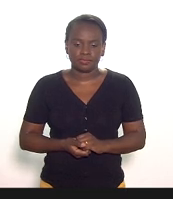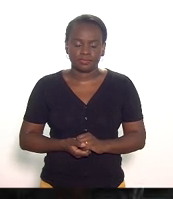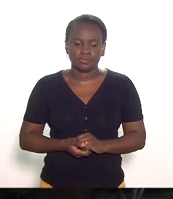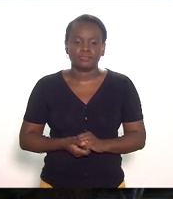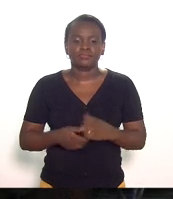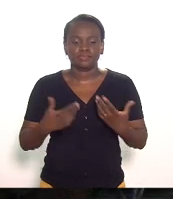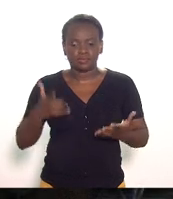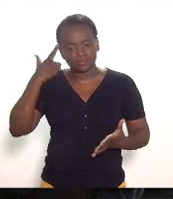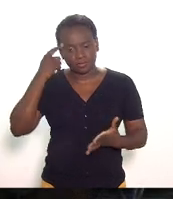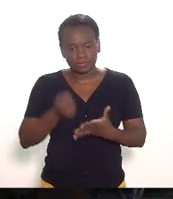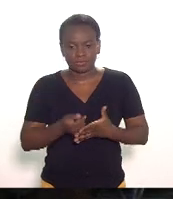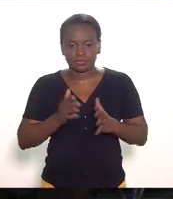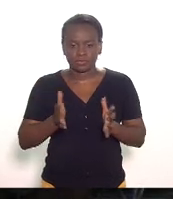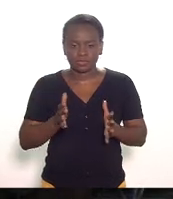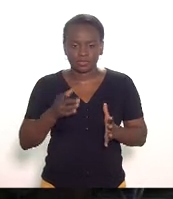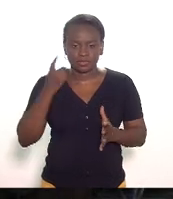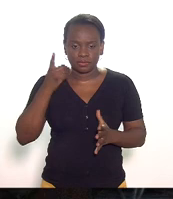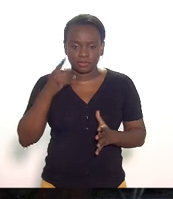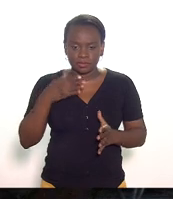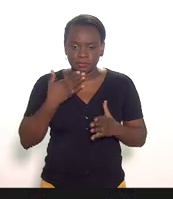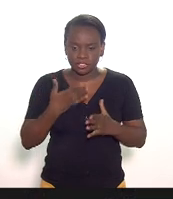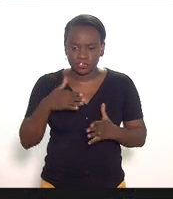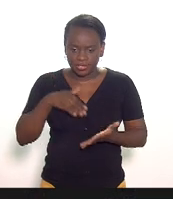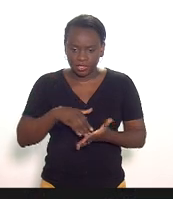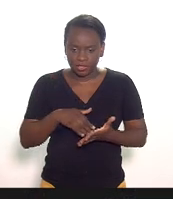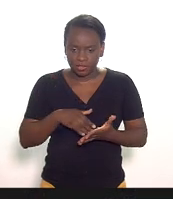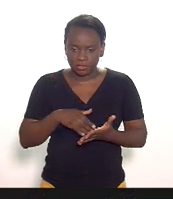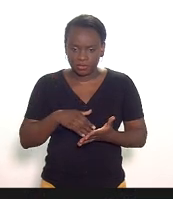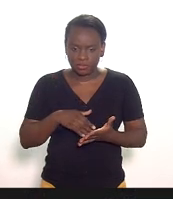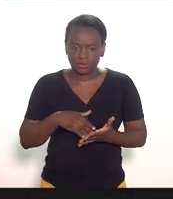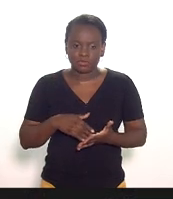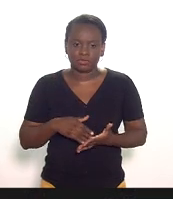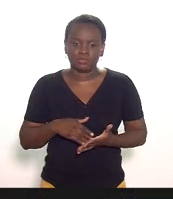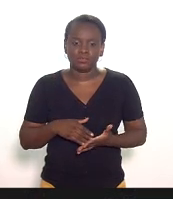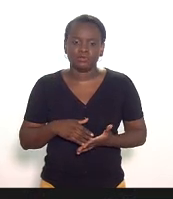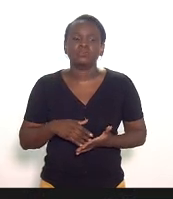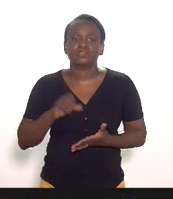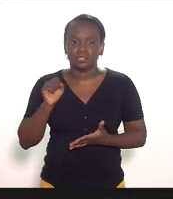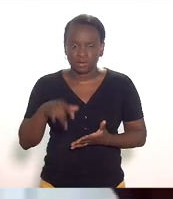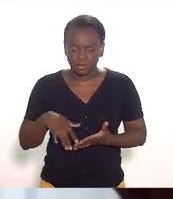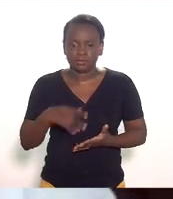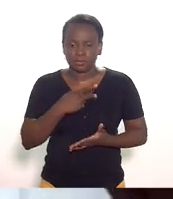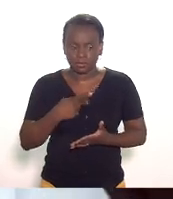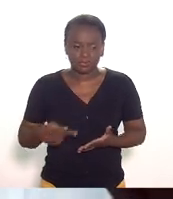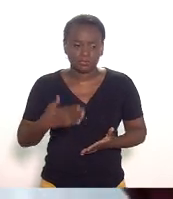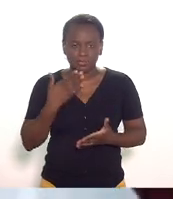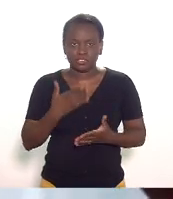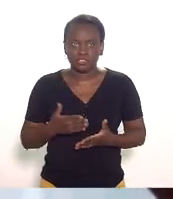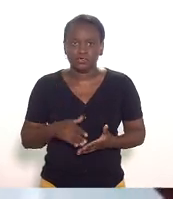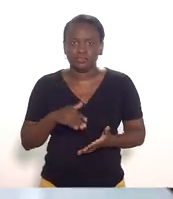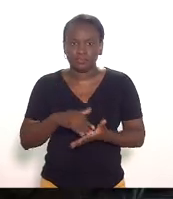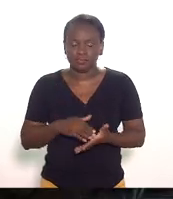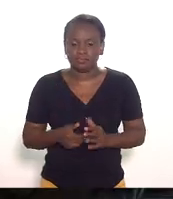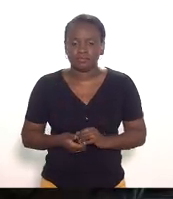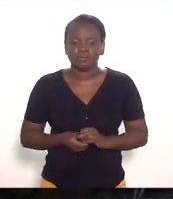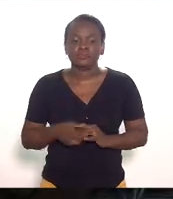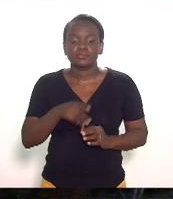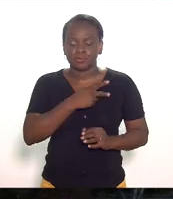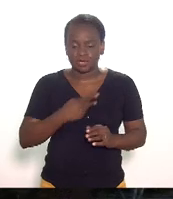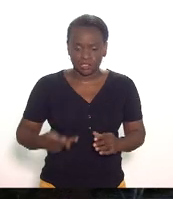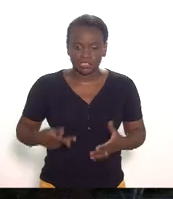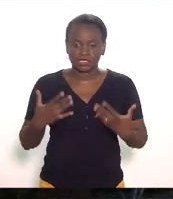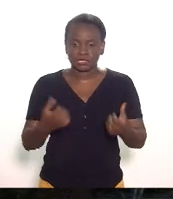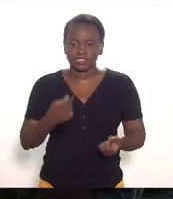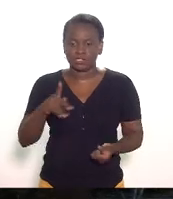Com os pareceres, deputado Márcio, você pediu forma final ou não? Sim, senhor presidente, pedi forma final de redação. A presidência defere pedido de